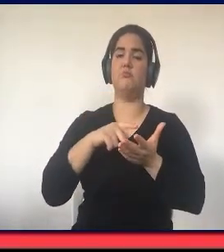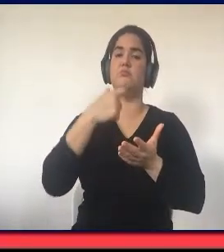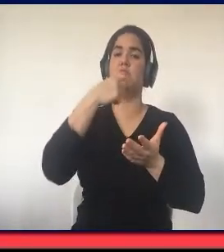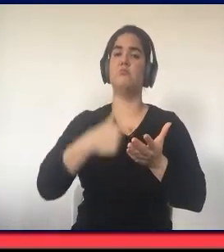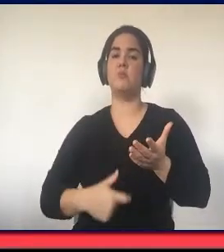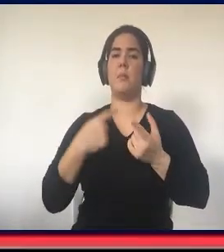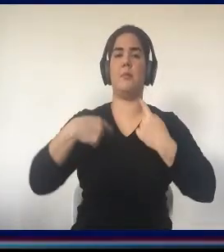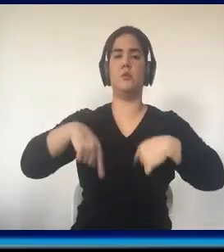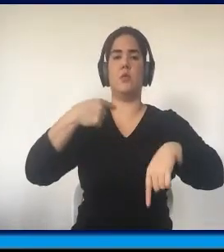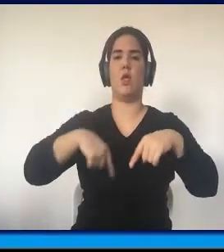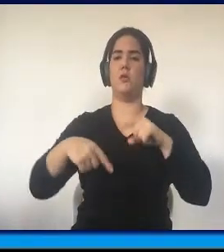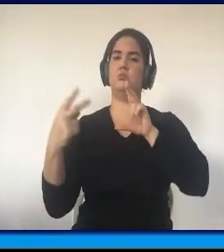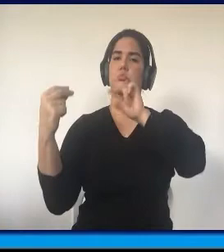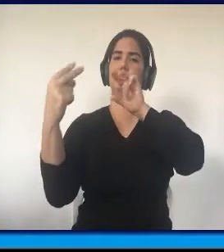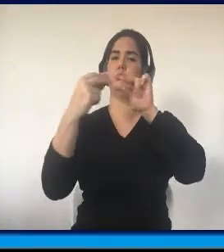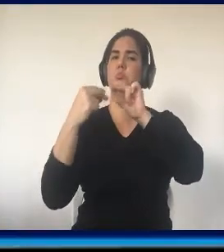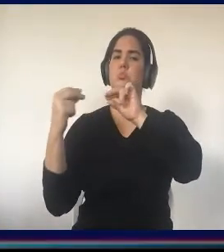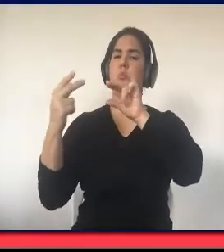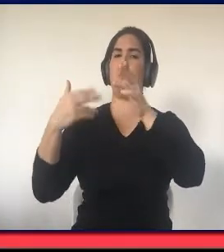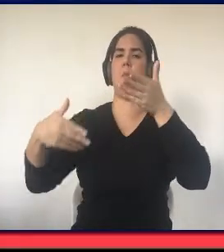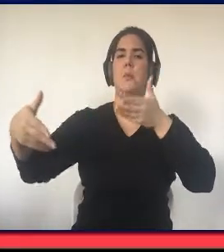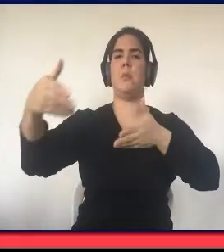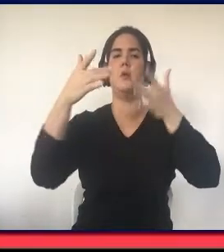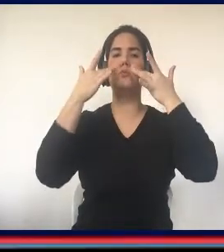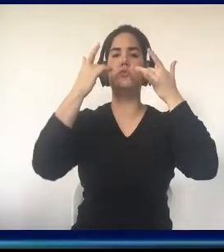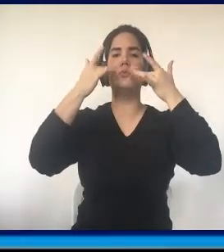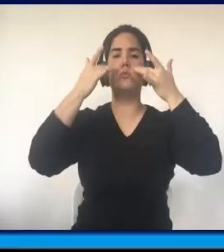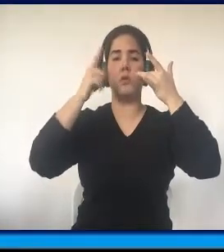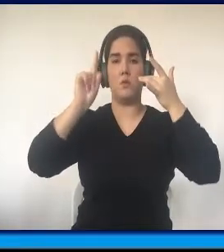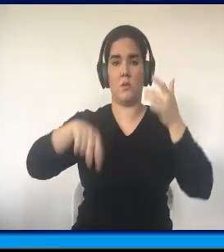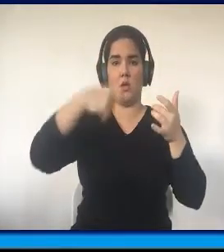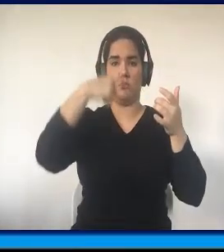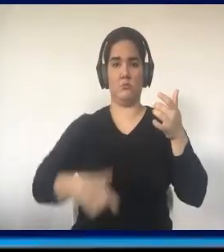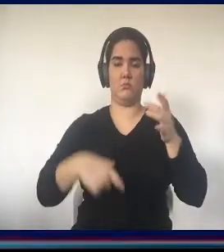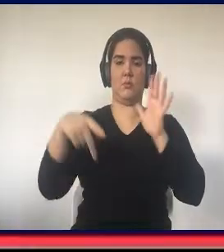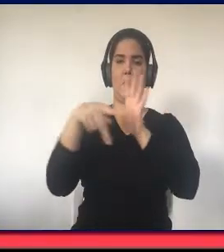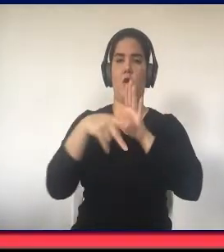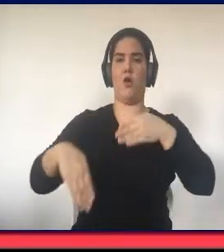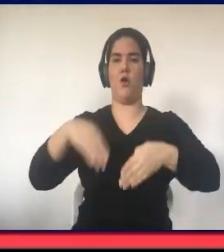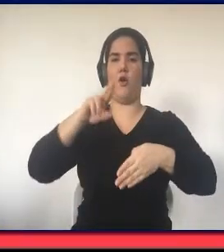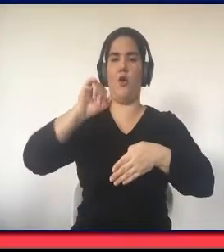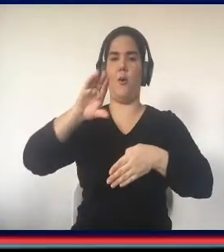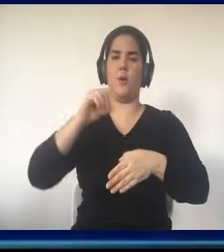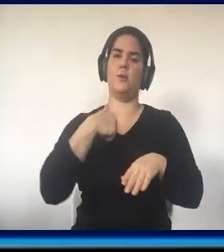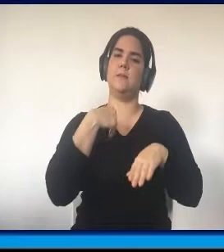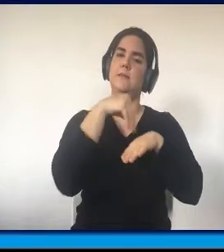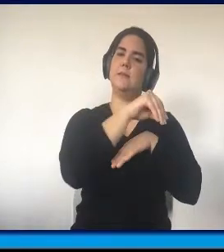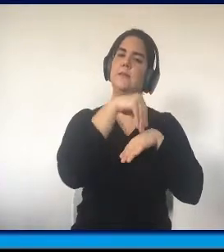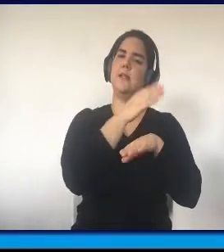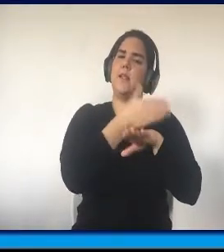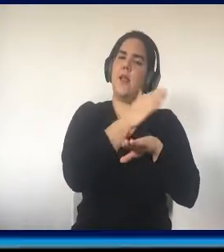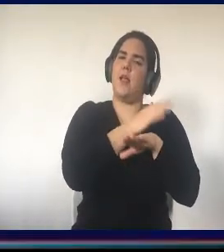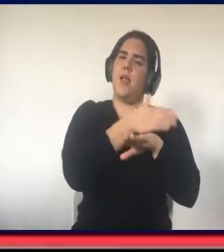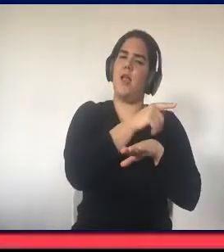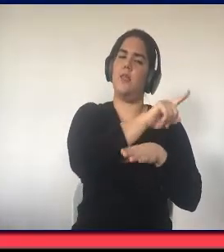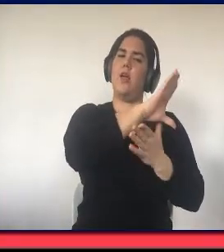inteligência artificial. Então é uma atriz de inteligência artificial. Só que assim, eles estão treinando ela um monte para ela reproduzir as faces,